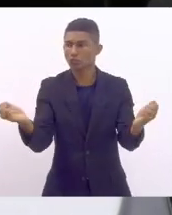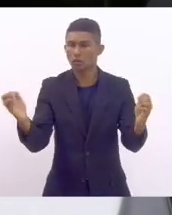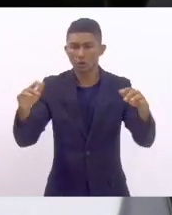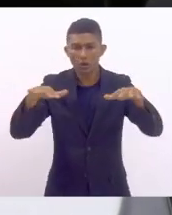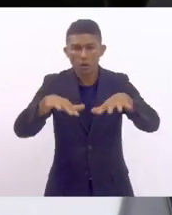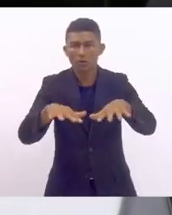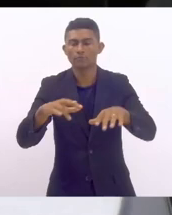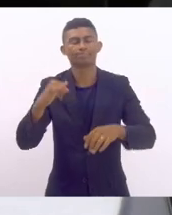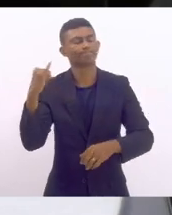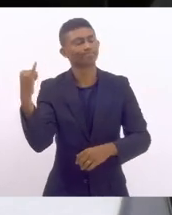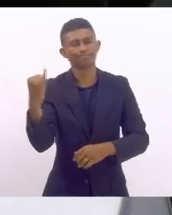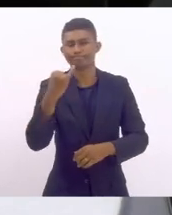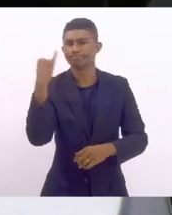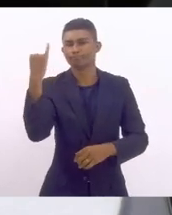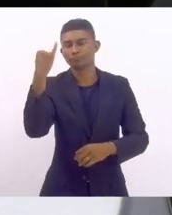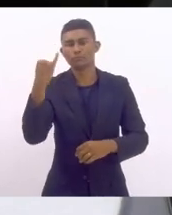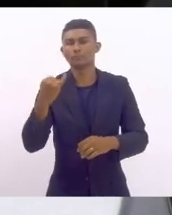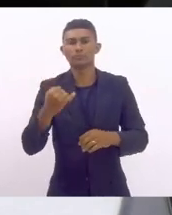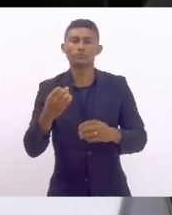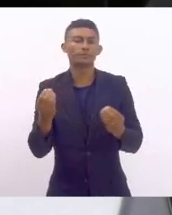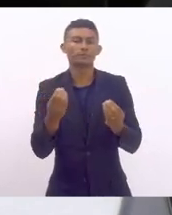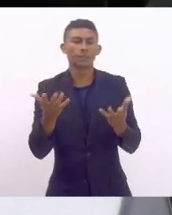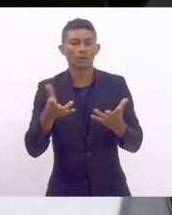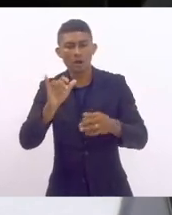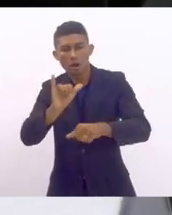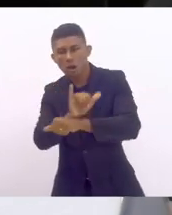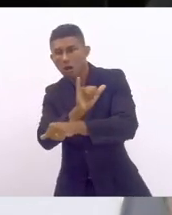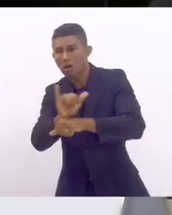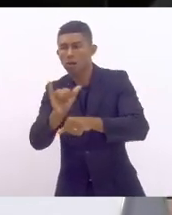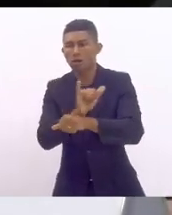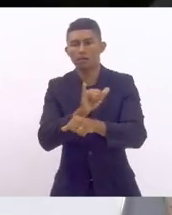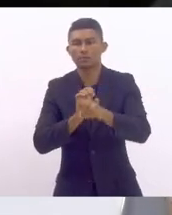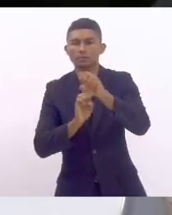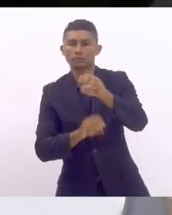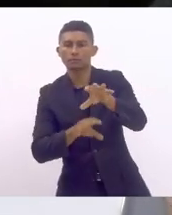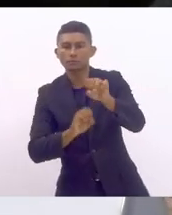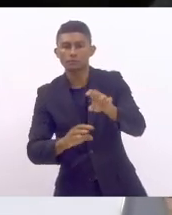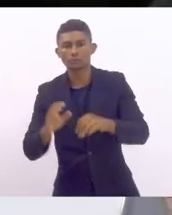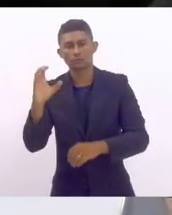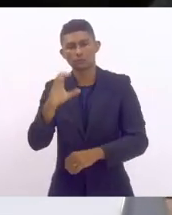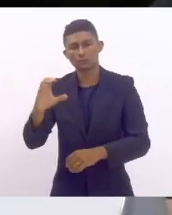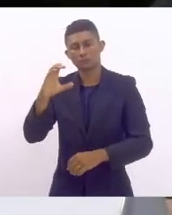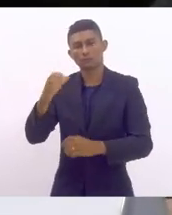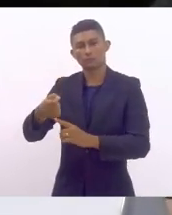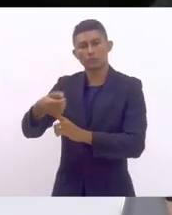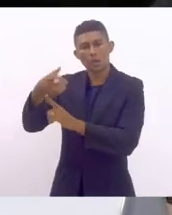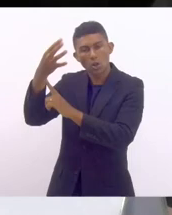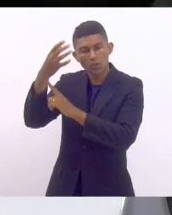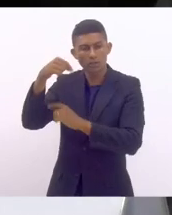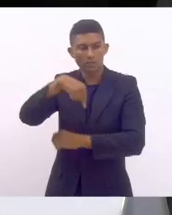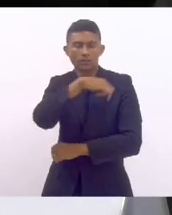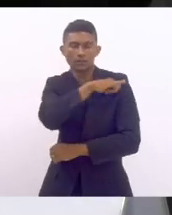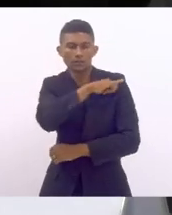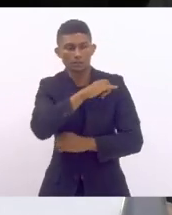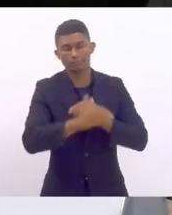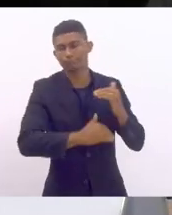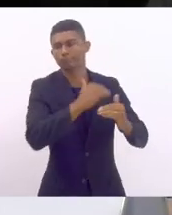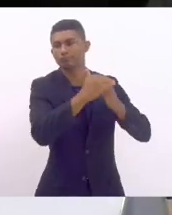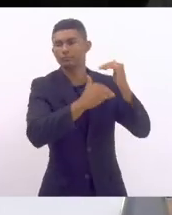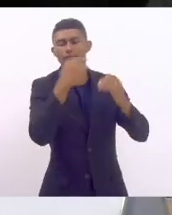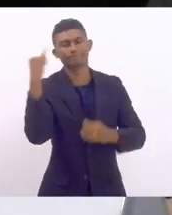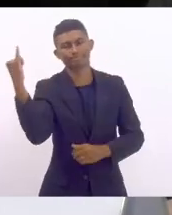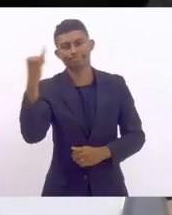extremamente importante essa visão estratégica para educação ciência e tecnologia para o desenvolvimento do estado e